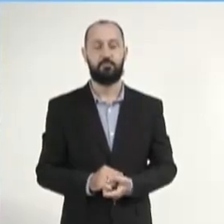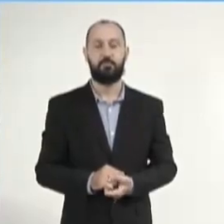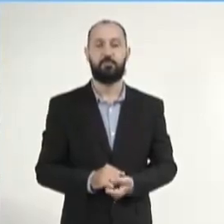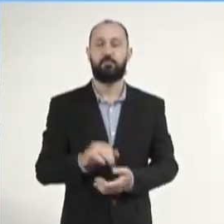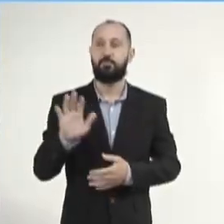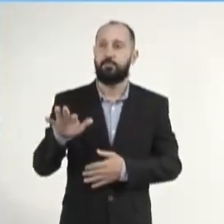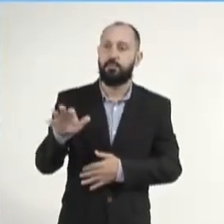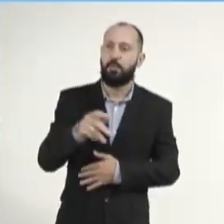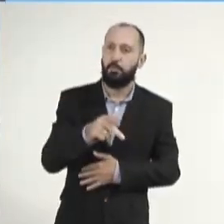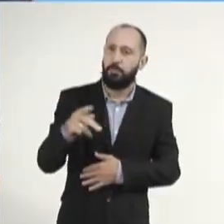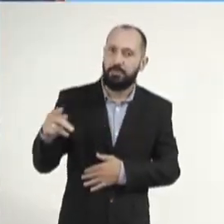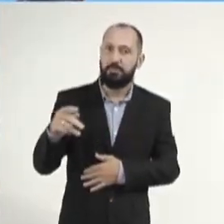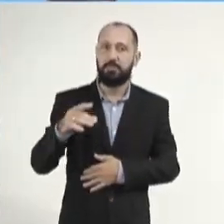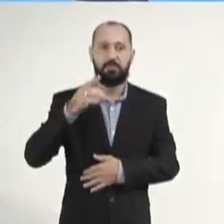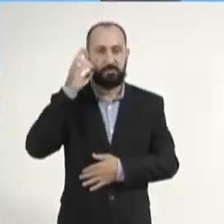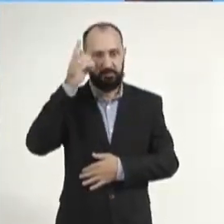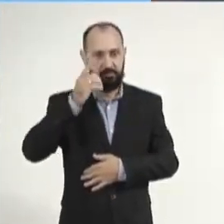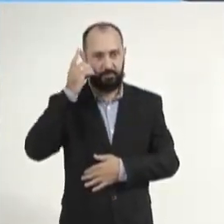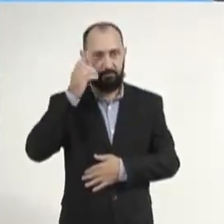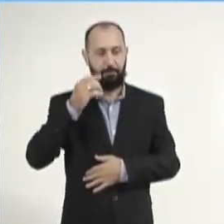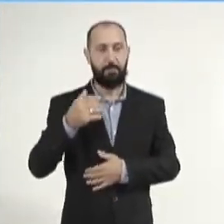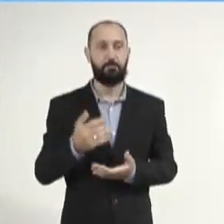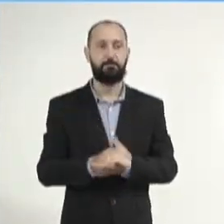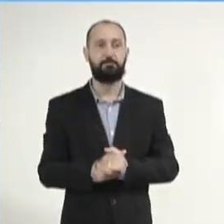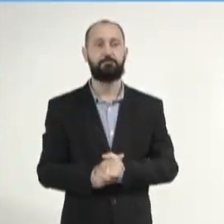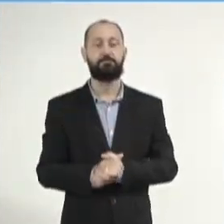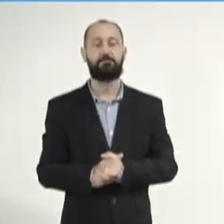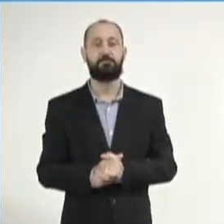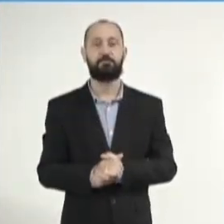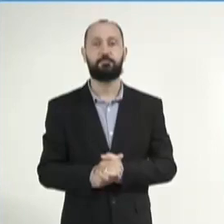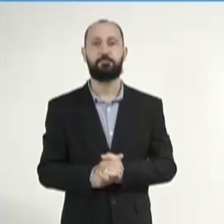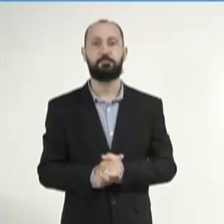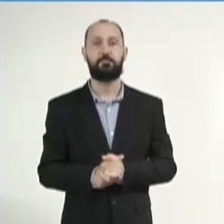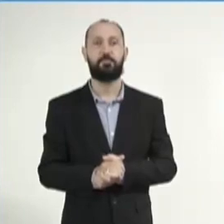Senhor presidente, senhores deputados, eu